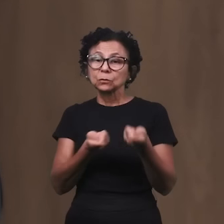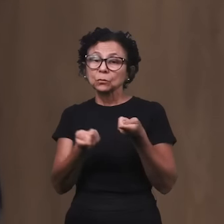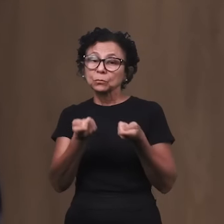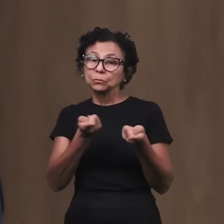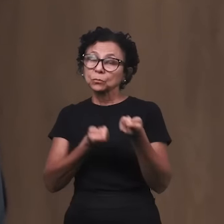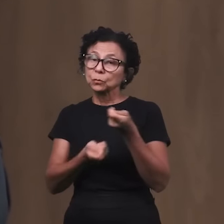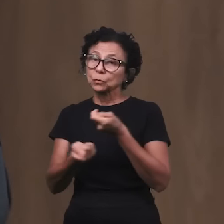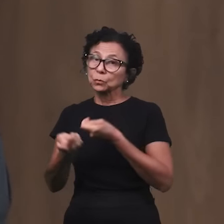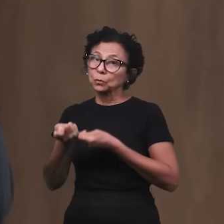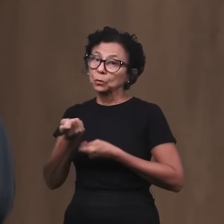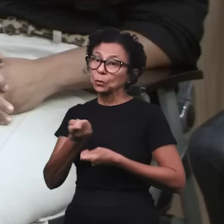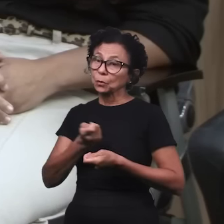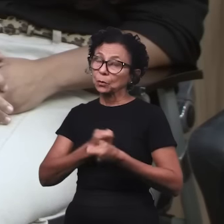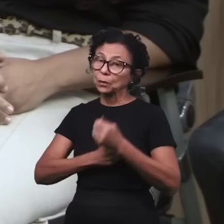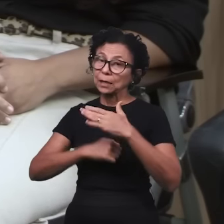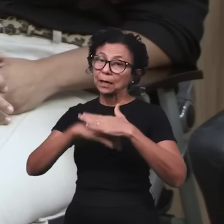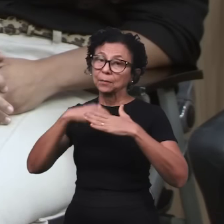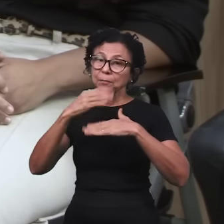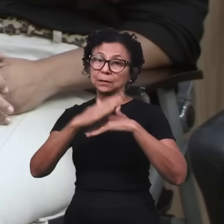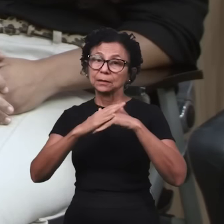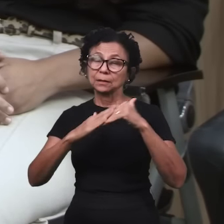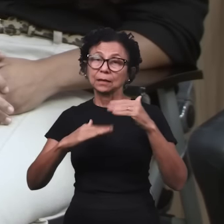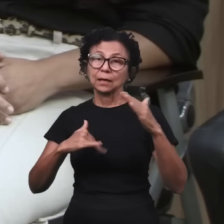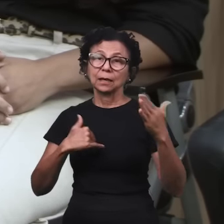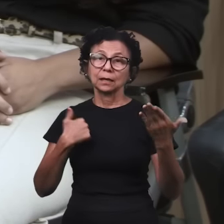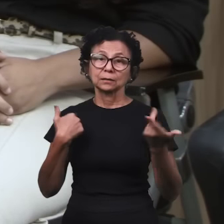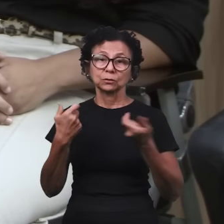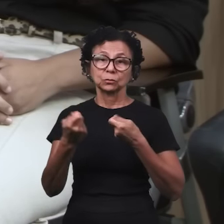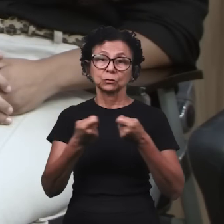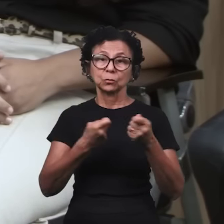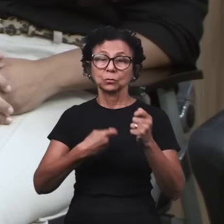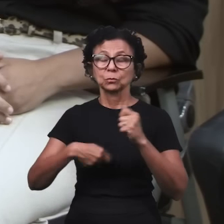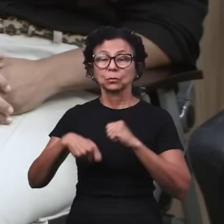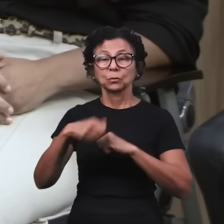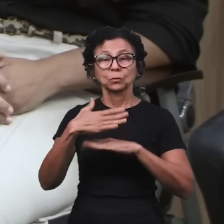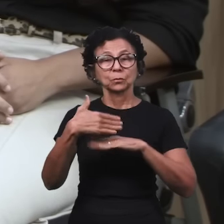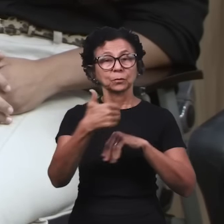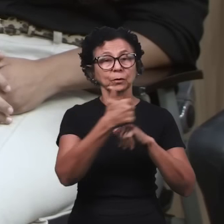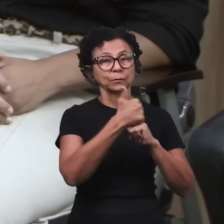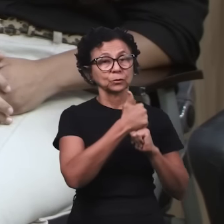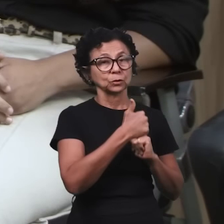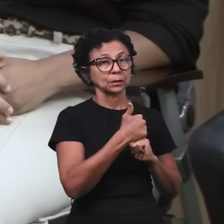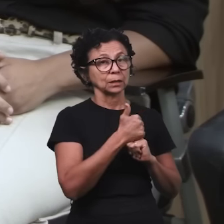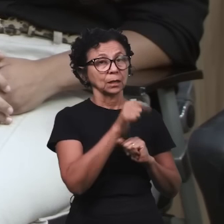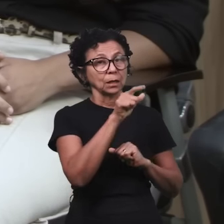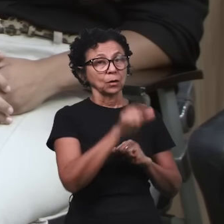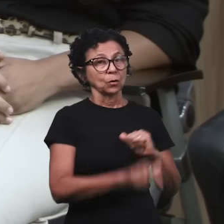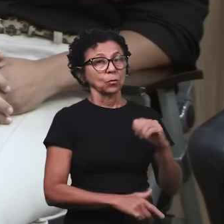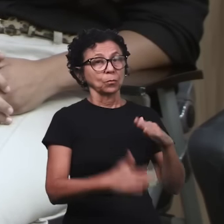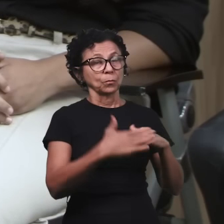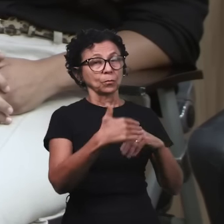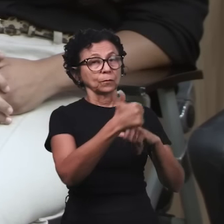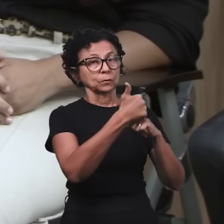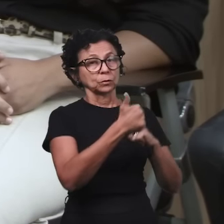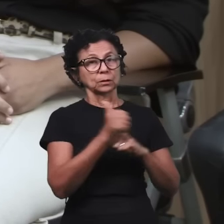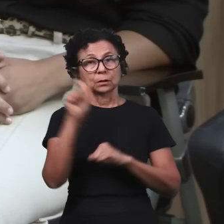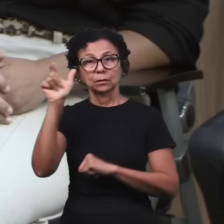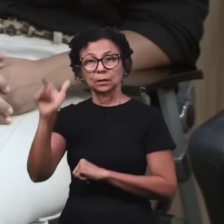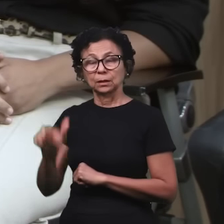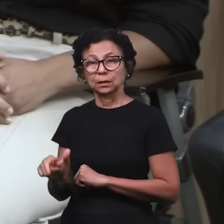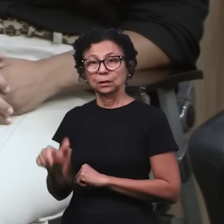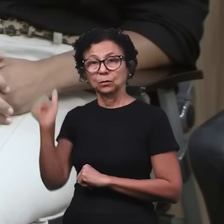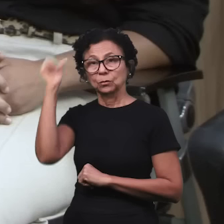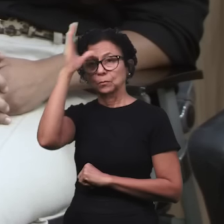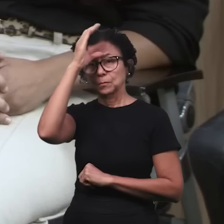do profissional relacionando com o paciente. Então, você tem que criar essa empatia. Você tem